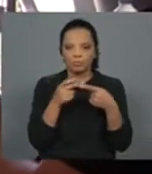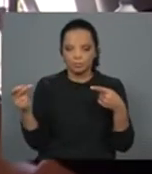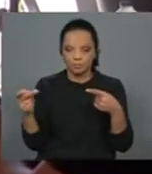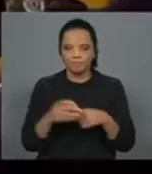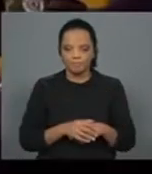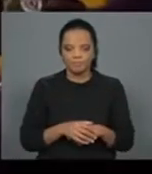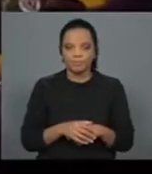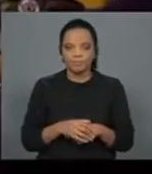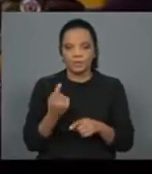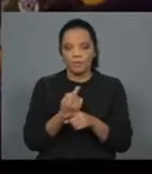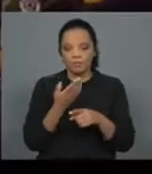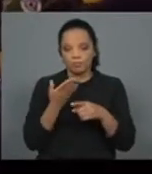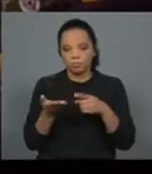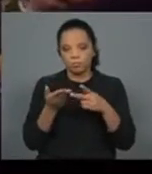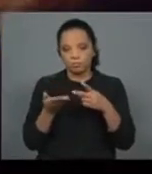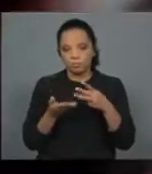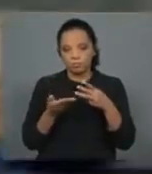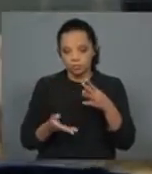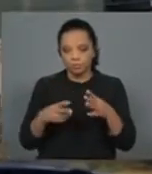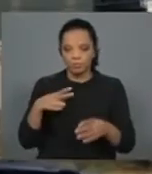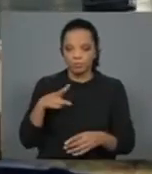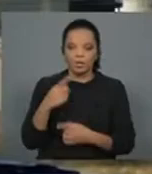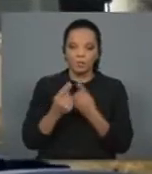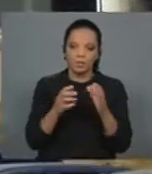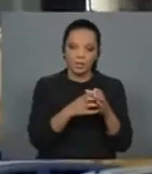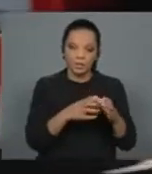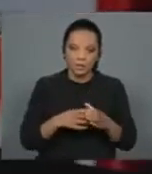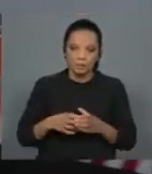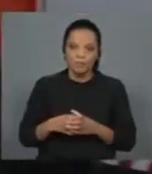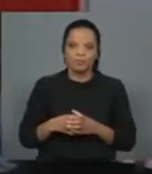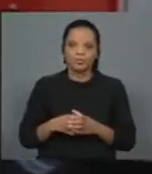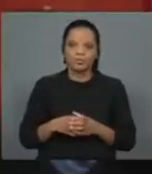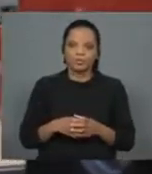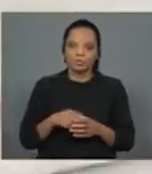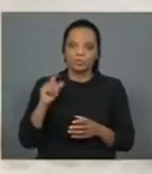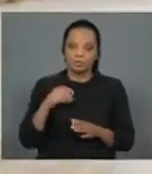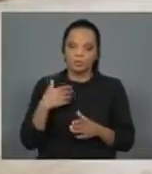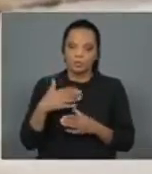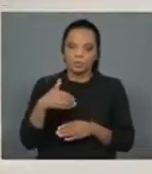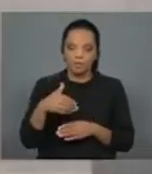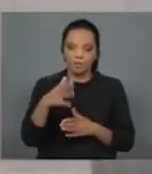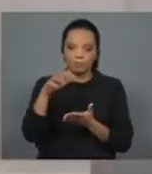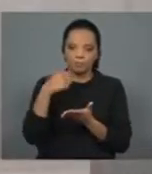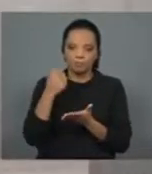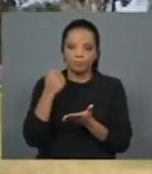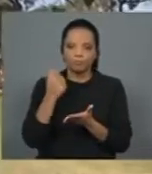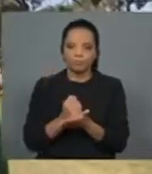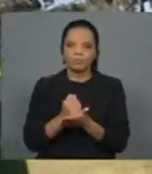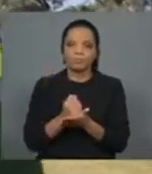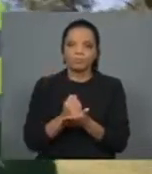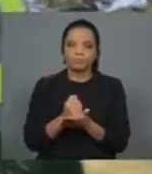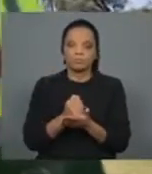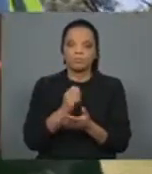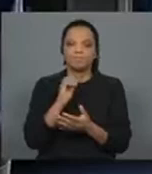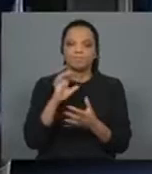as valências que nós temos. Portugal tem algumas equipas que já estão também em processo de finalização da acreditação do ponto de vista